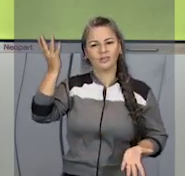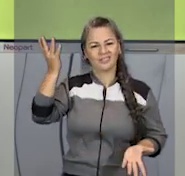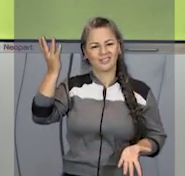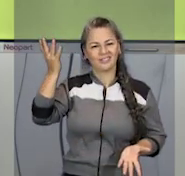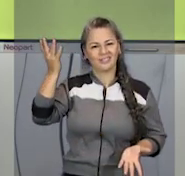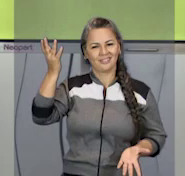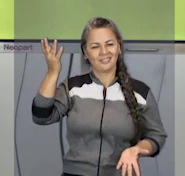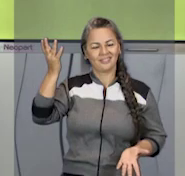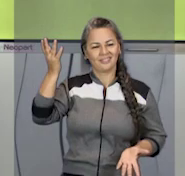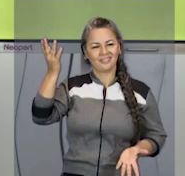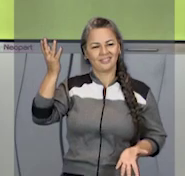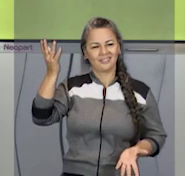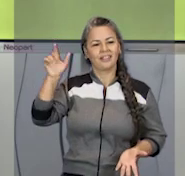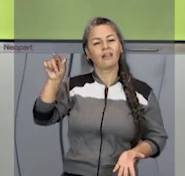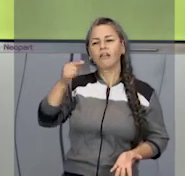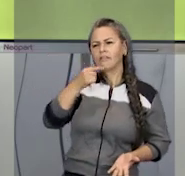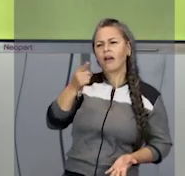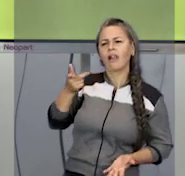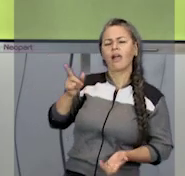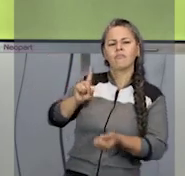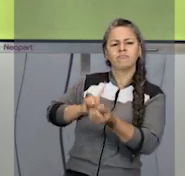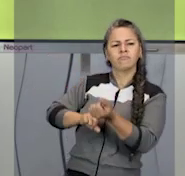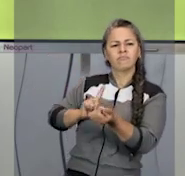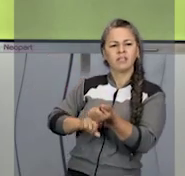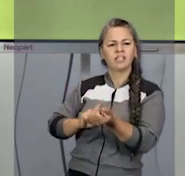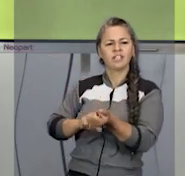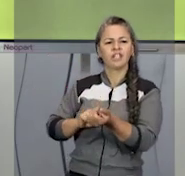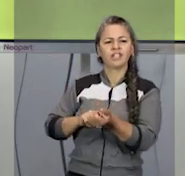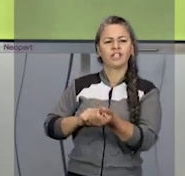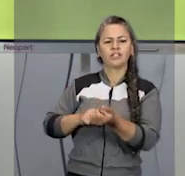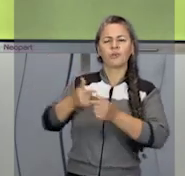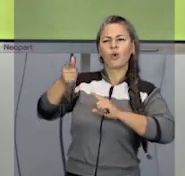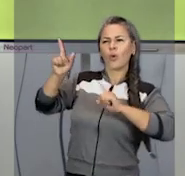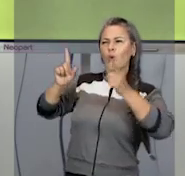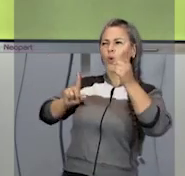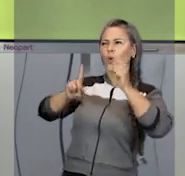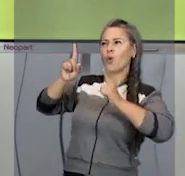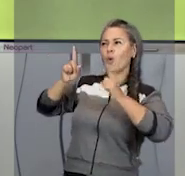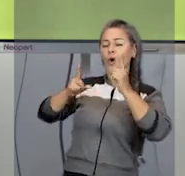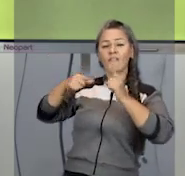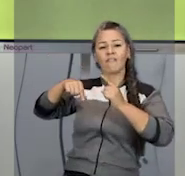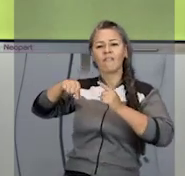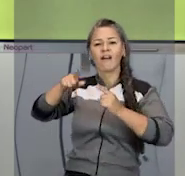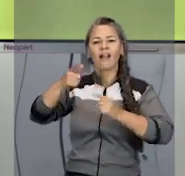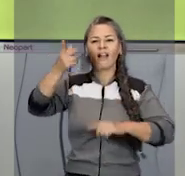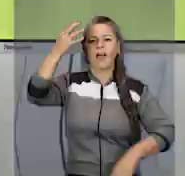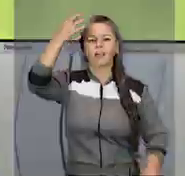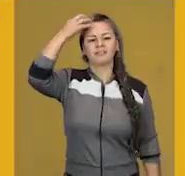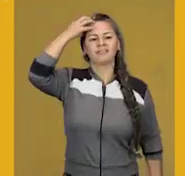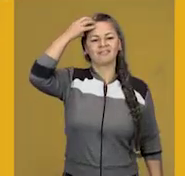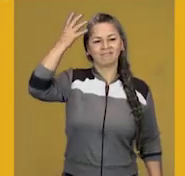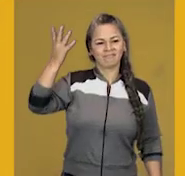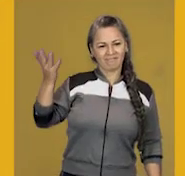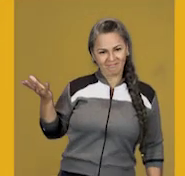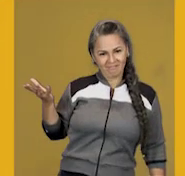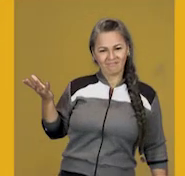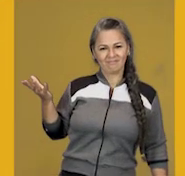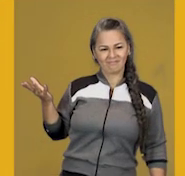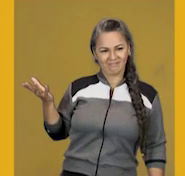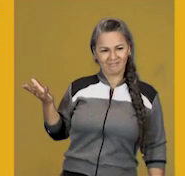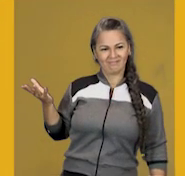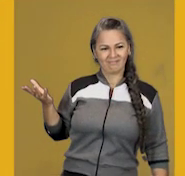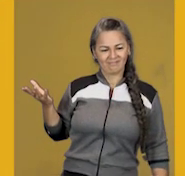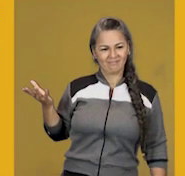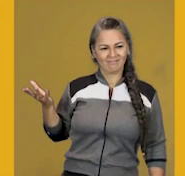tá? Então, nós vimos aí, né, a questão da tela de cinema, a telona, e aí a gente viu a